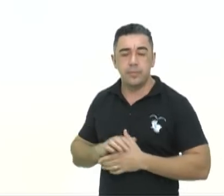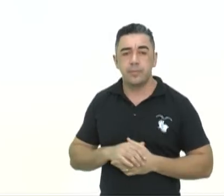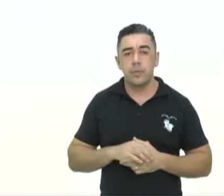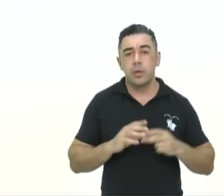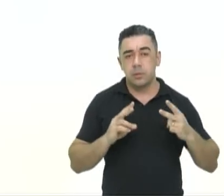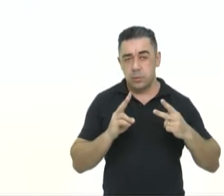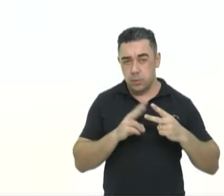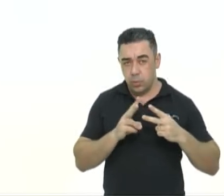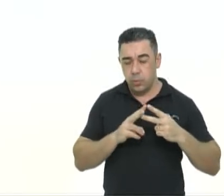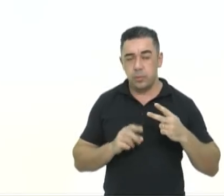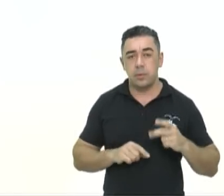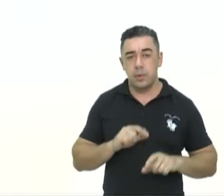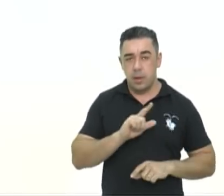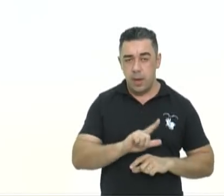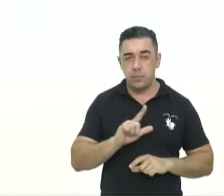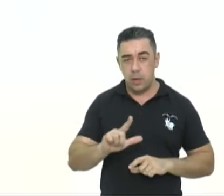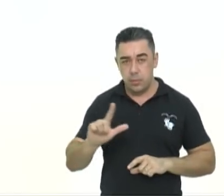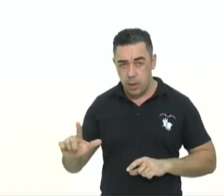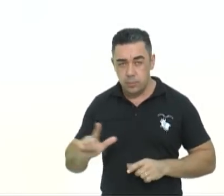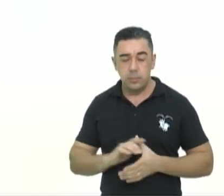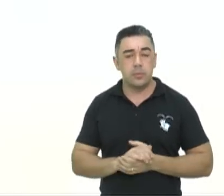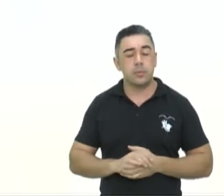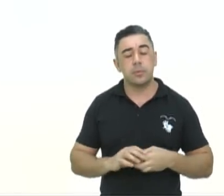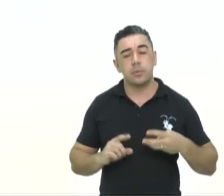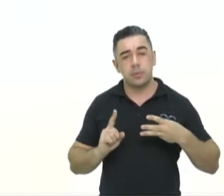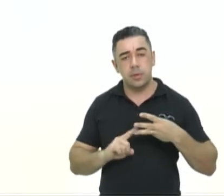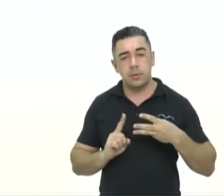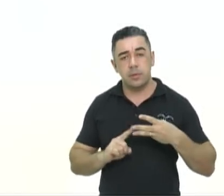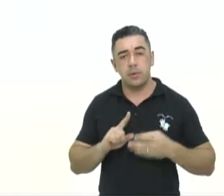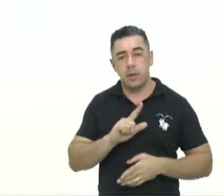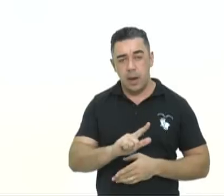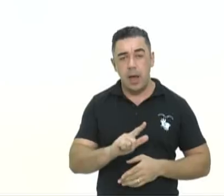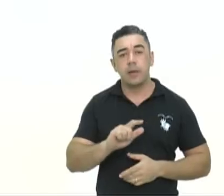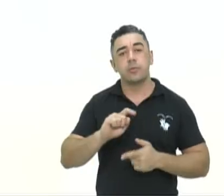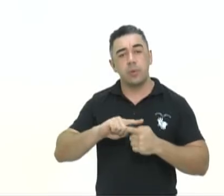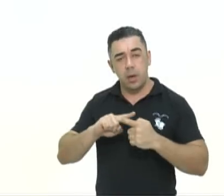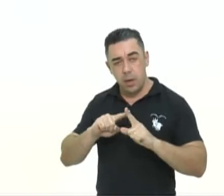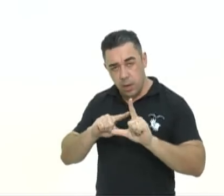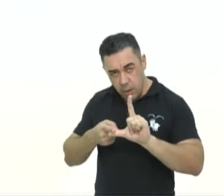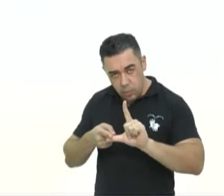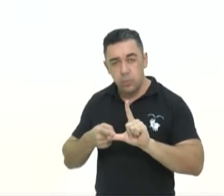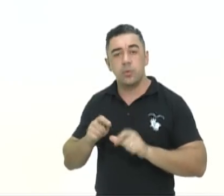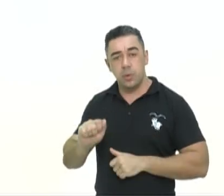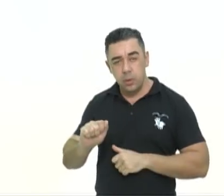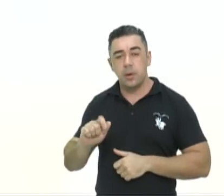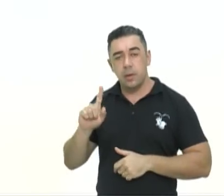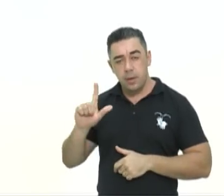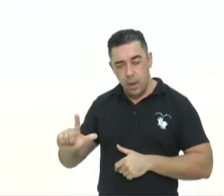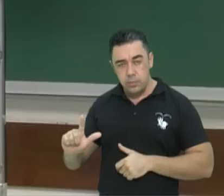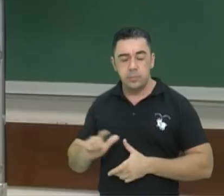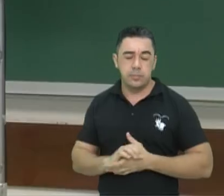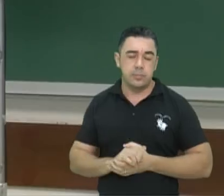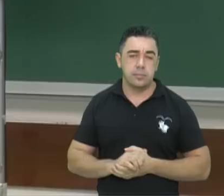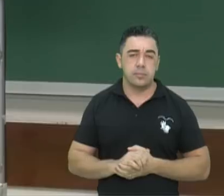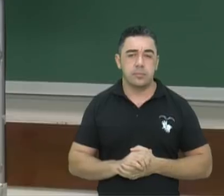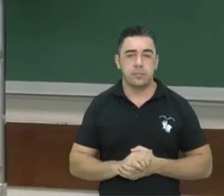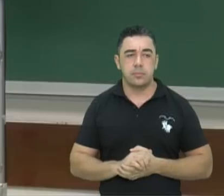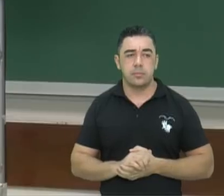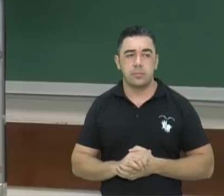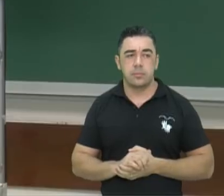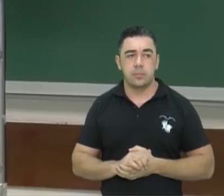Segundo caso, lado, lado, lado. E o terceiro caso, lado, ângulo, lado. Então, vamos